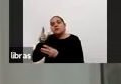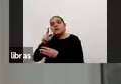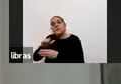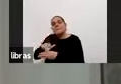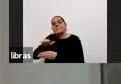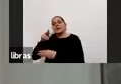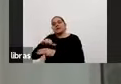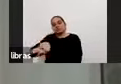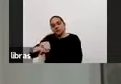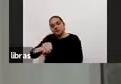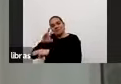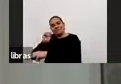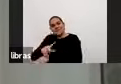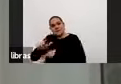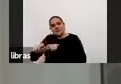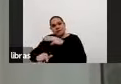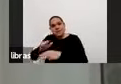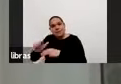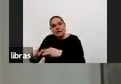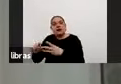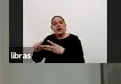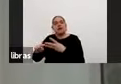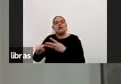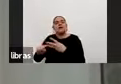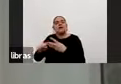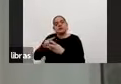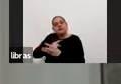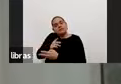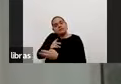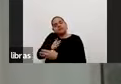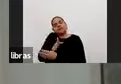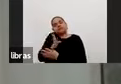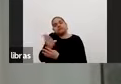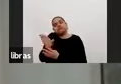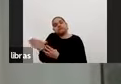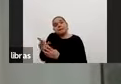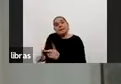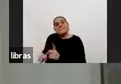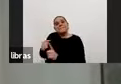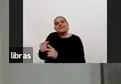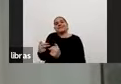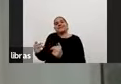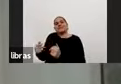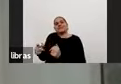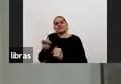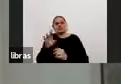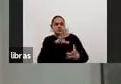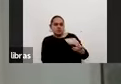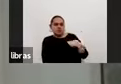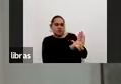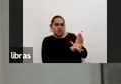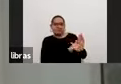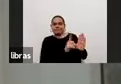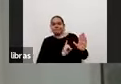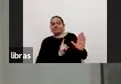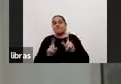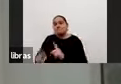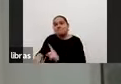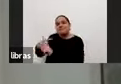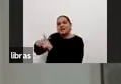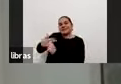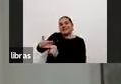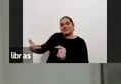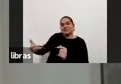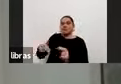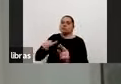de estabilidade, ou seja, criou uma série de possibilidades para além da própria legislação, que eu acho que esse é o papel do sindicato. O sindicato, ele